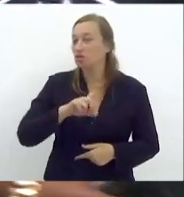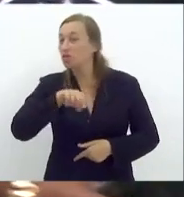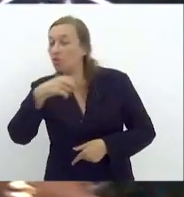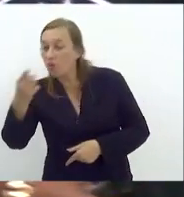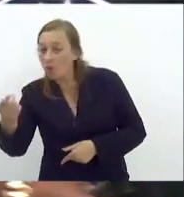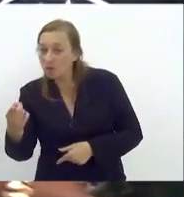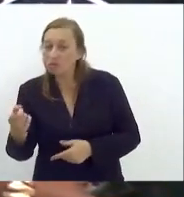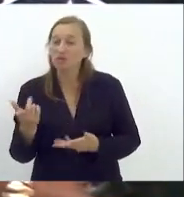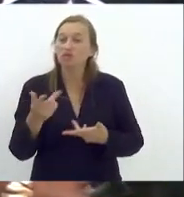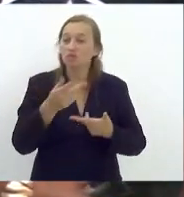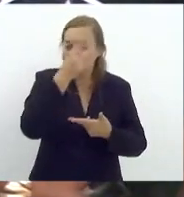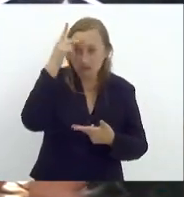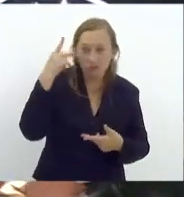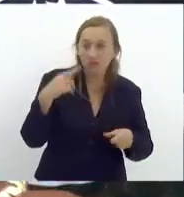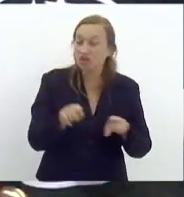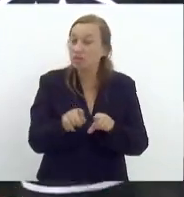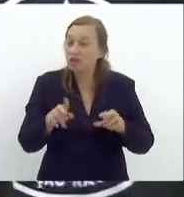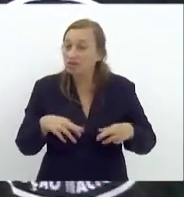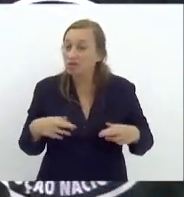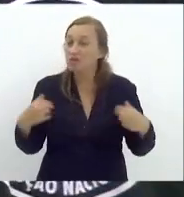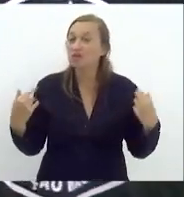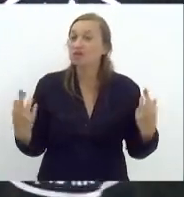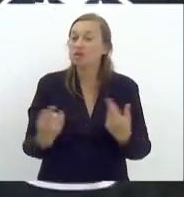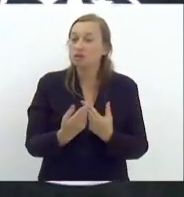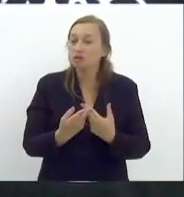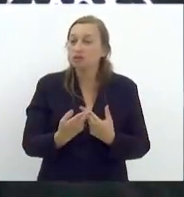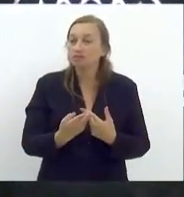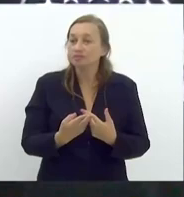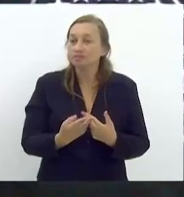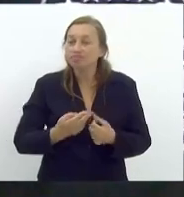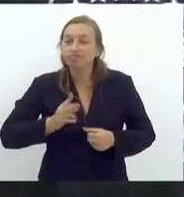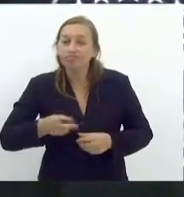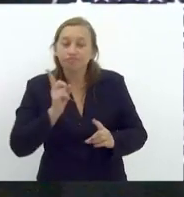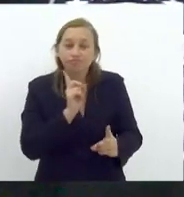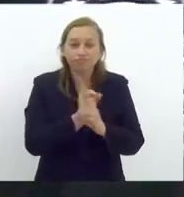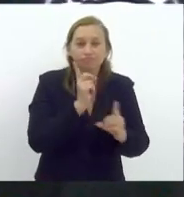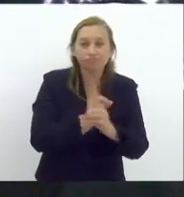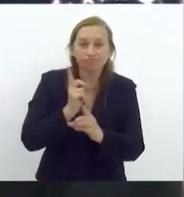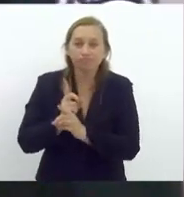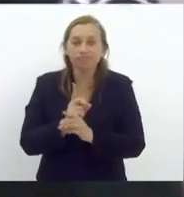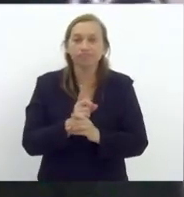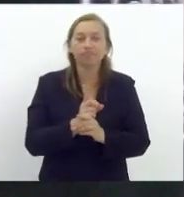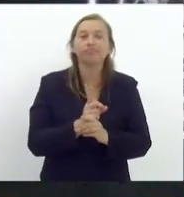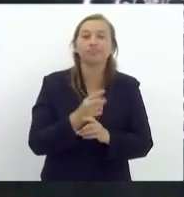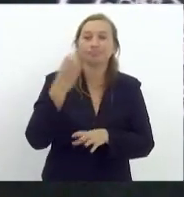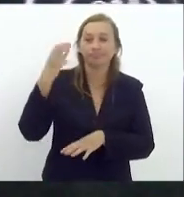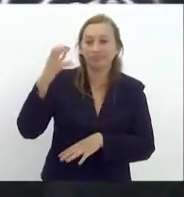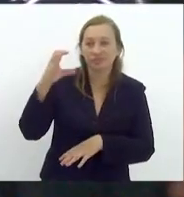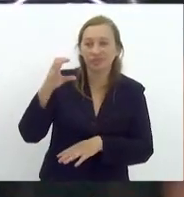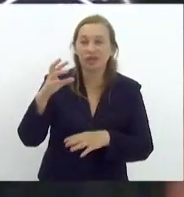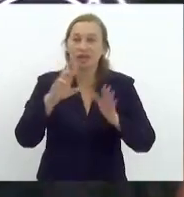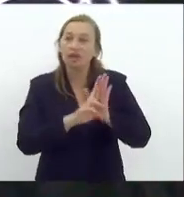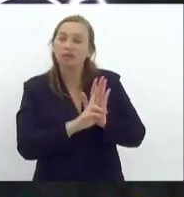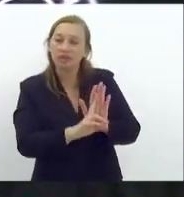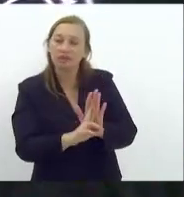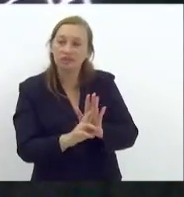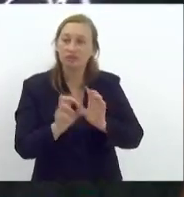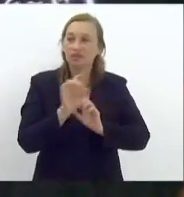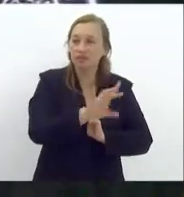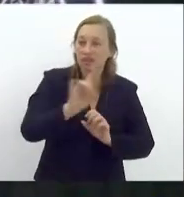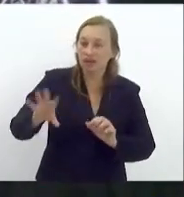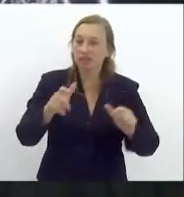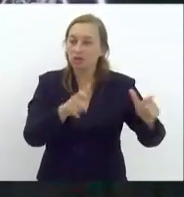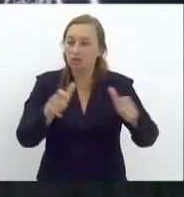o princípio de tudo isso a gente tá se unindo de uma forma que a gente tá sempre se encontrando lá em Niterói todos os representantes das rodas de cada rodas de cada